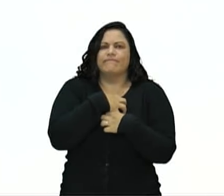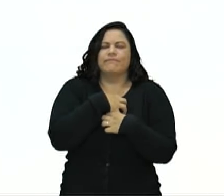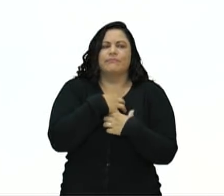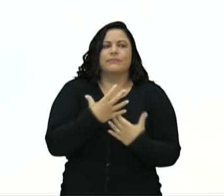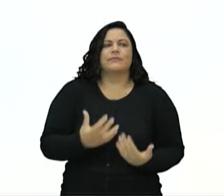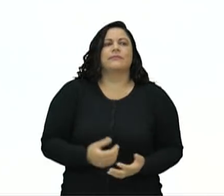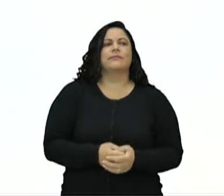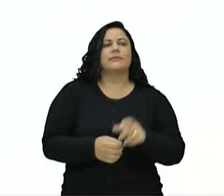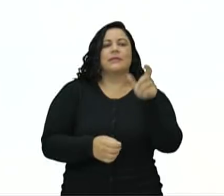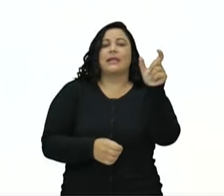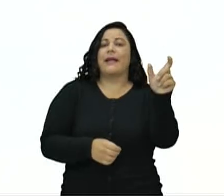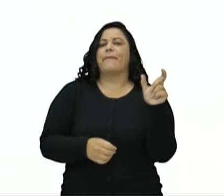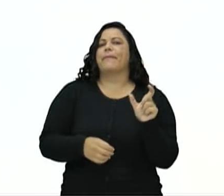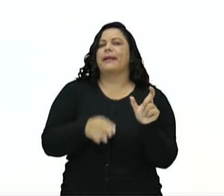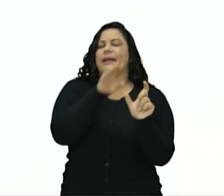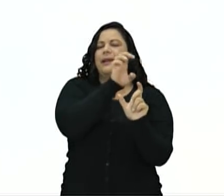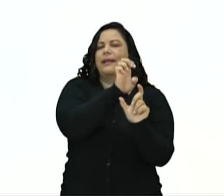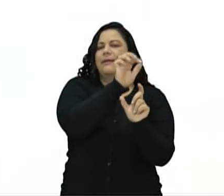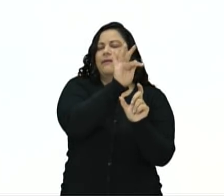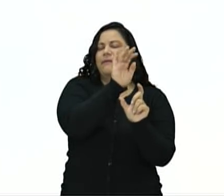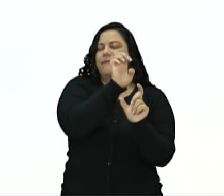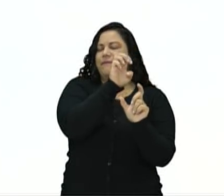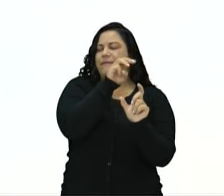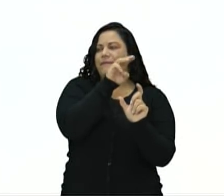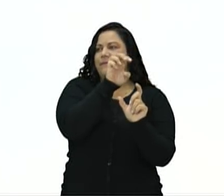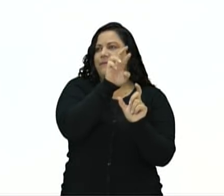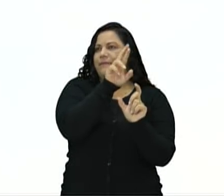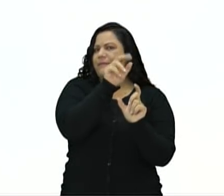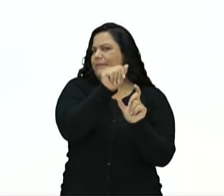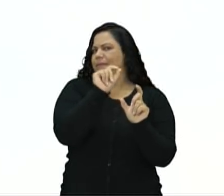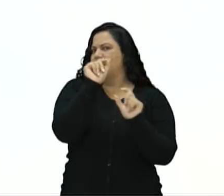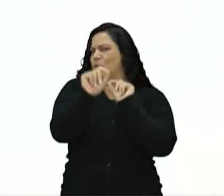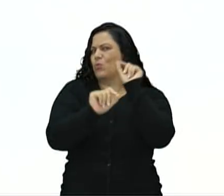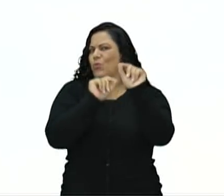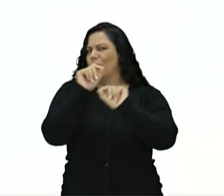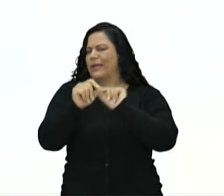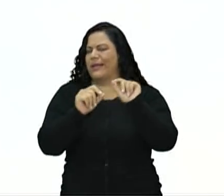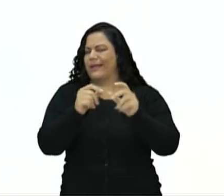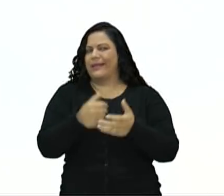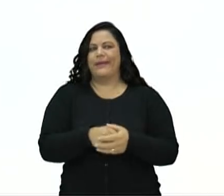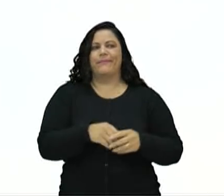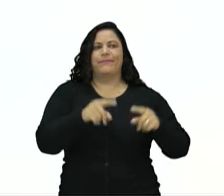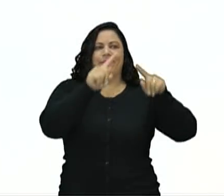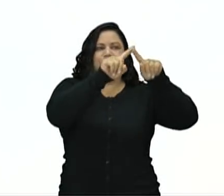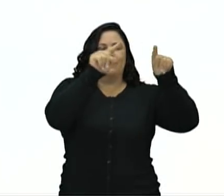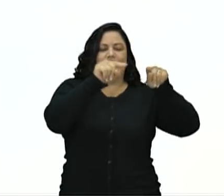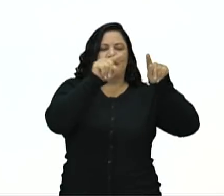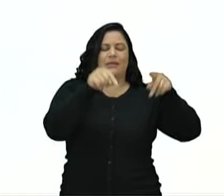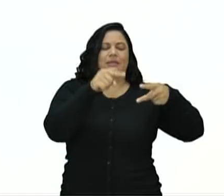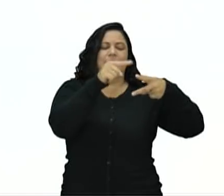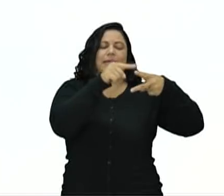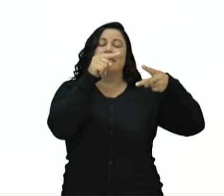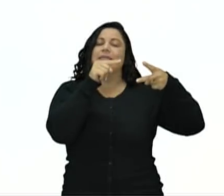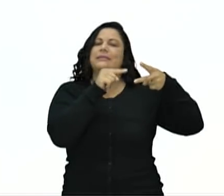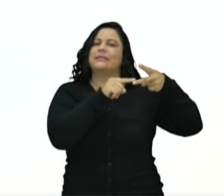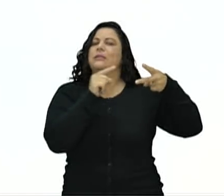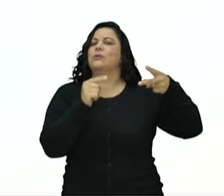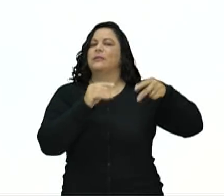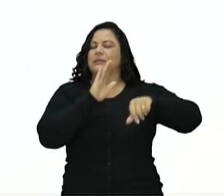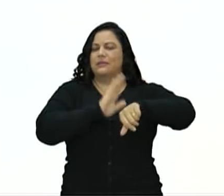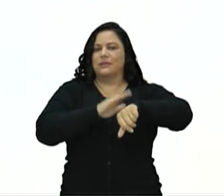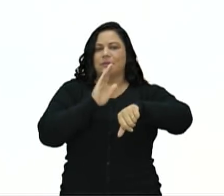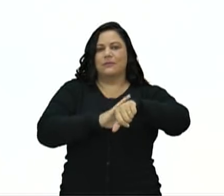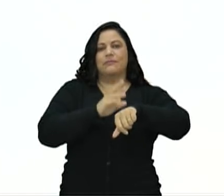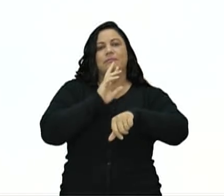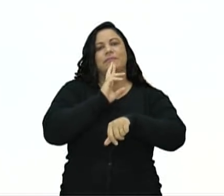a palavra efêmera nesse contexto se refere à vida breve da formiga ou à vida eterna da formiga. Um tempo para vocês marcarem